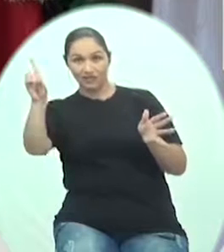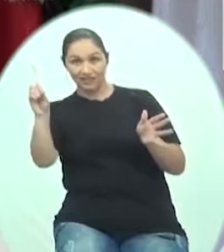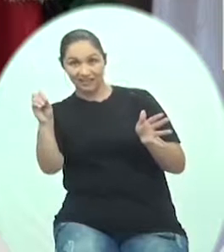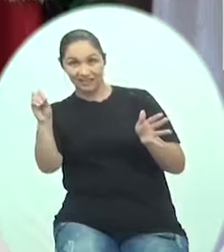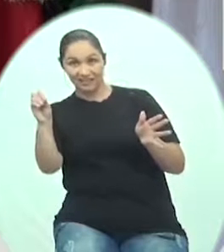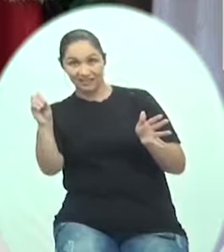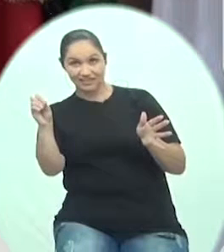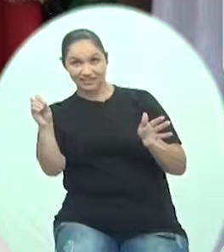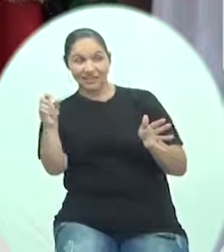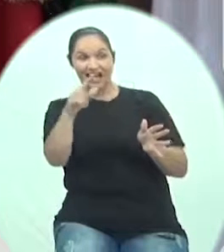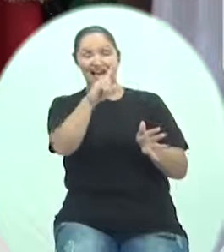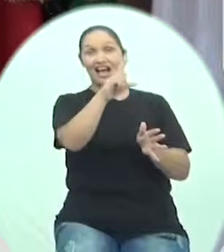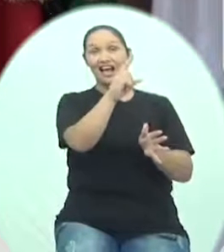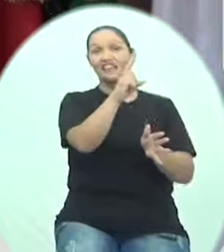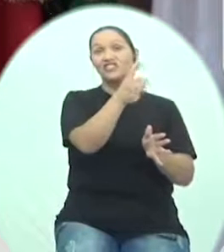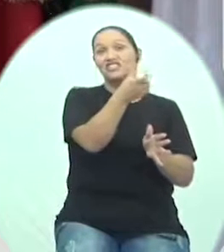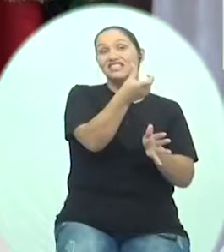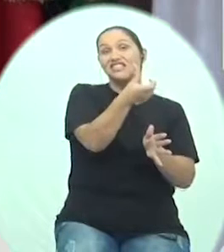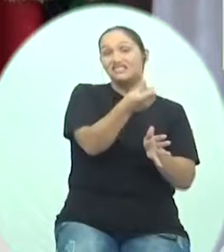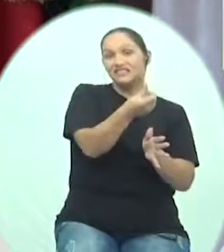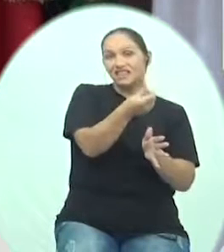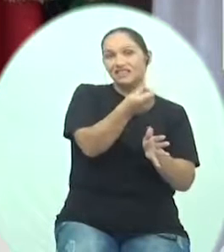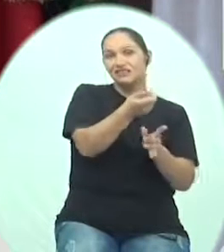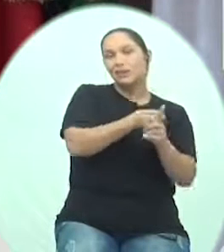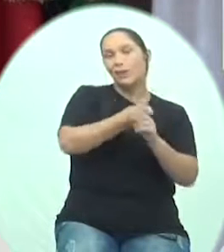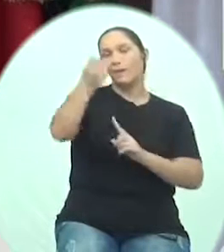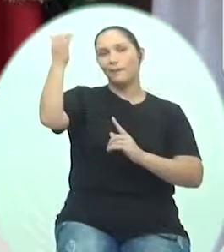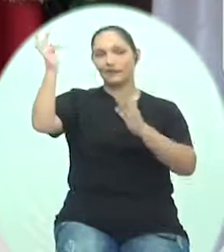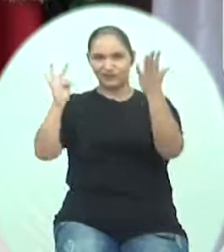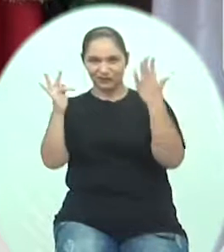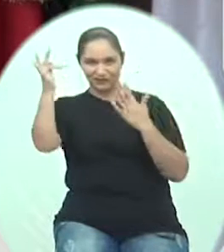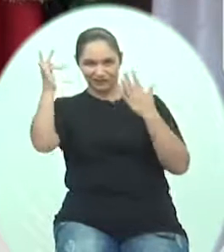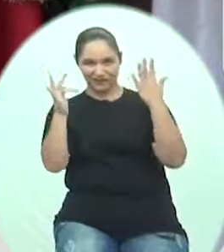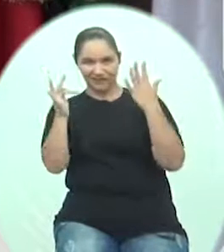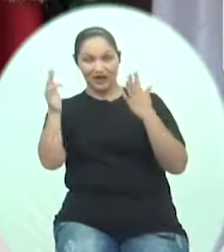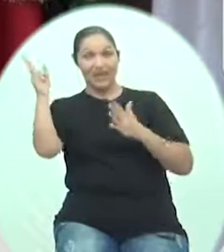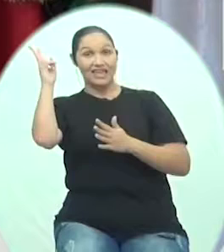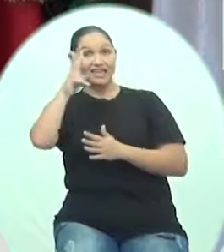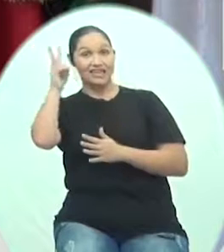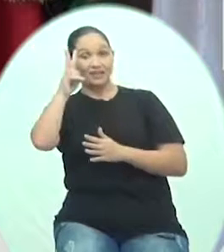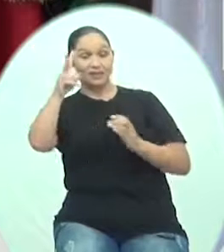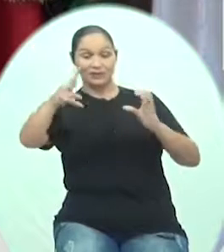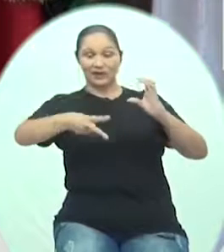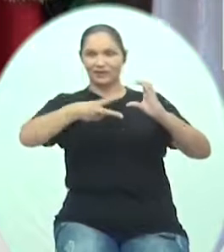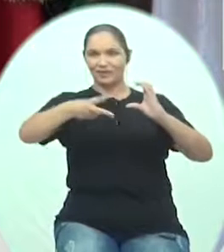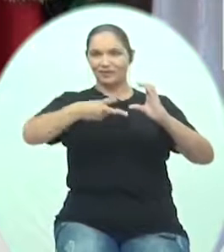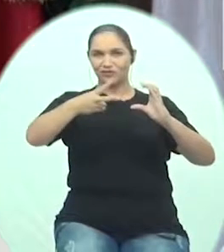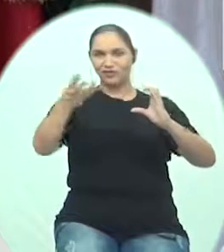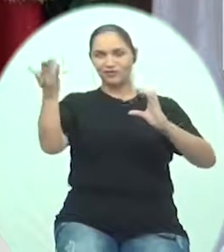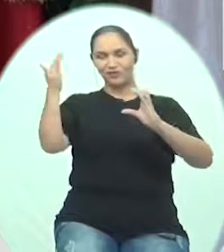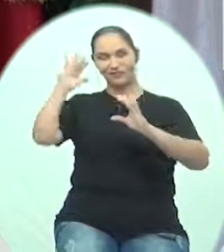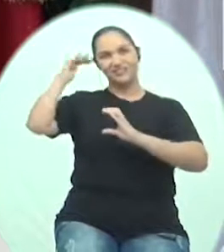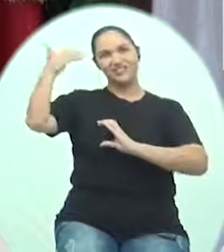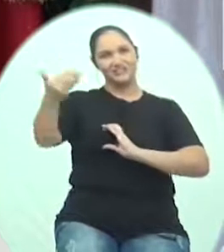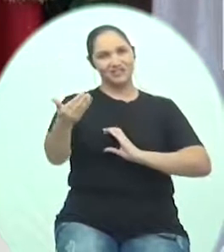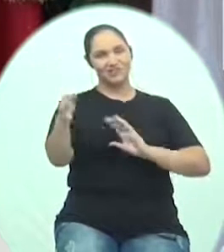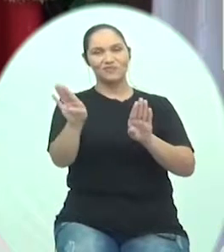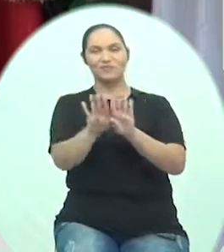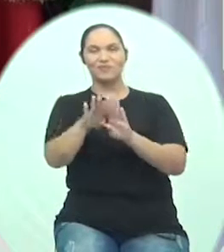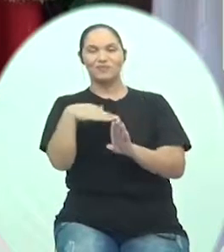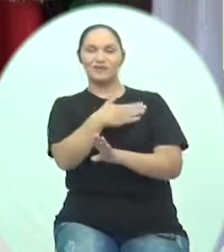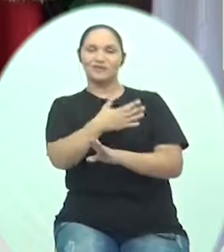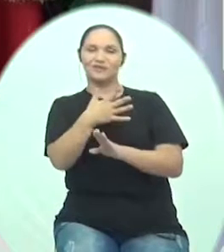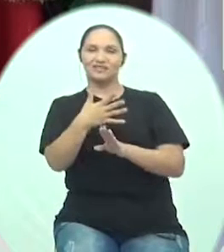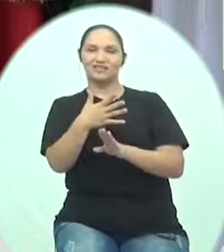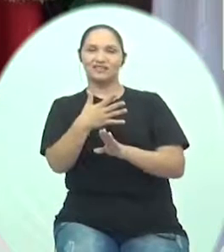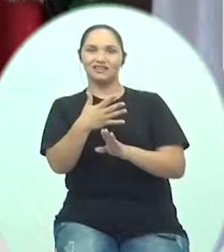pela pelo fato de nessa casa em determinado momento já ter feito as devidas homenagens um abraço também ao Gustavo que está